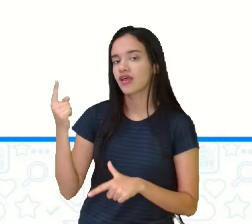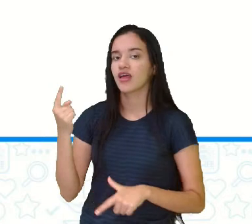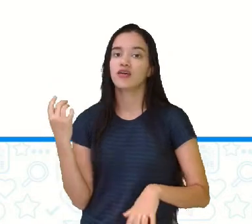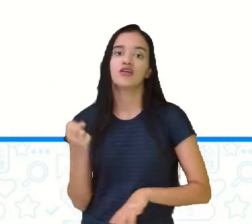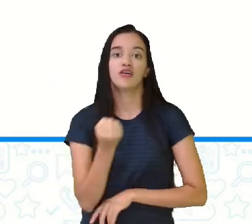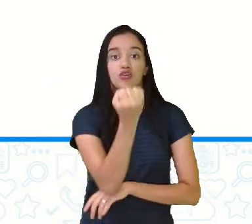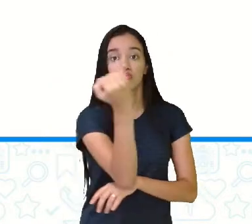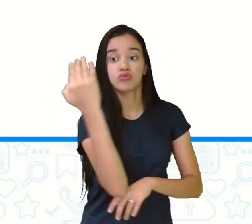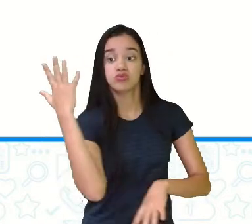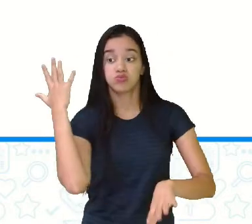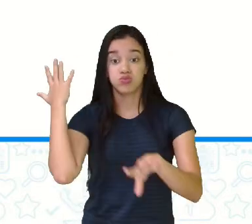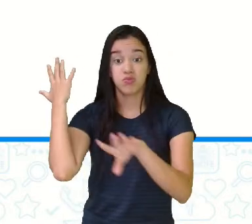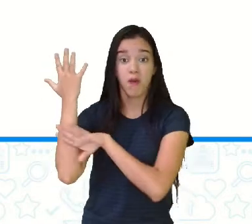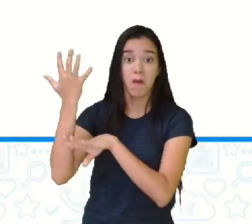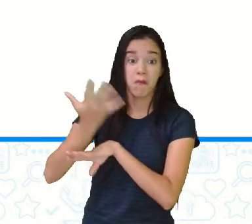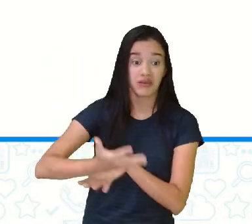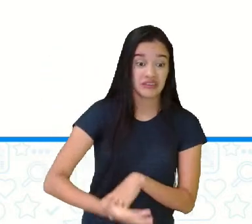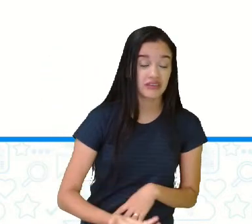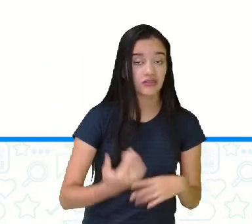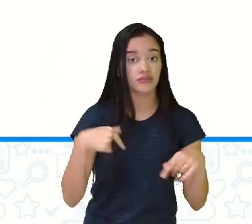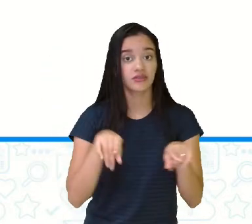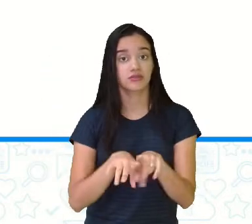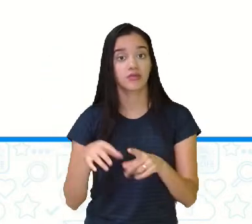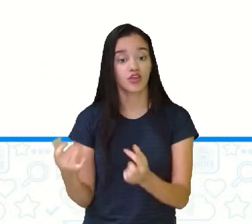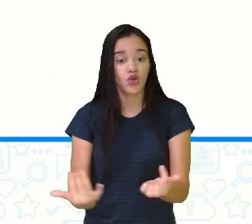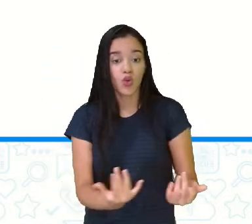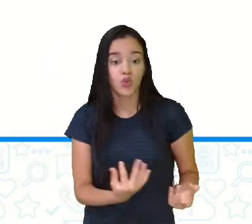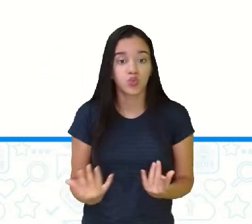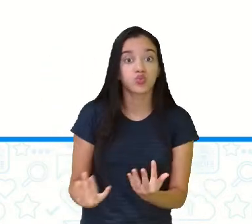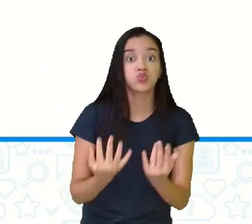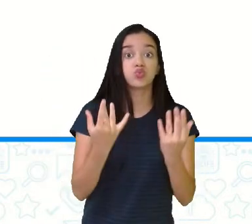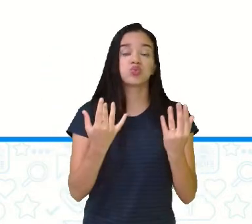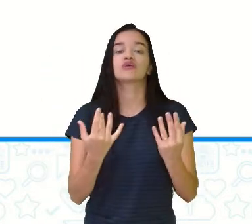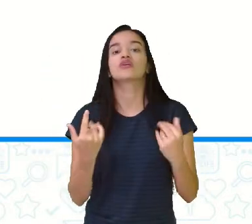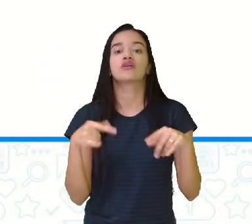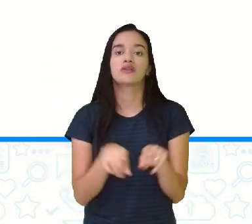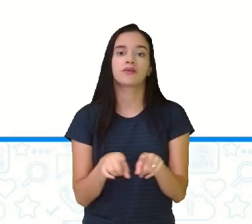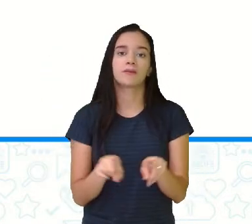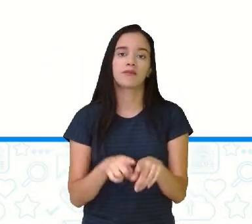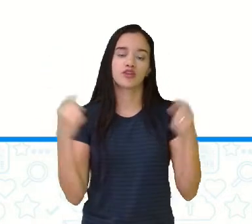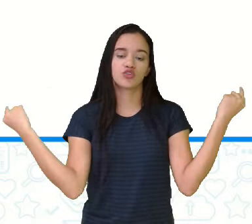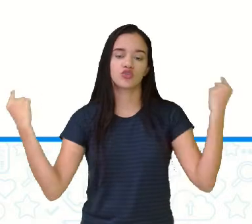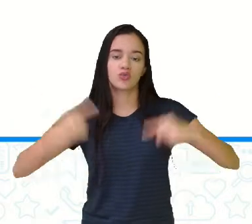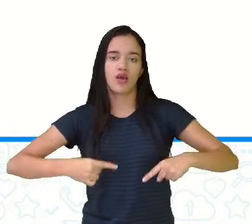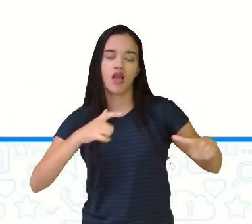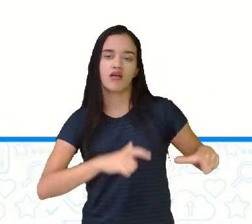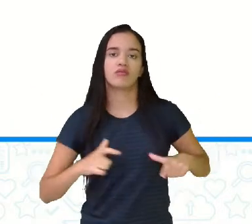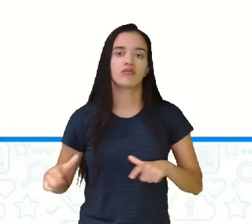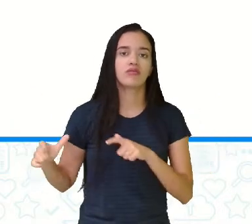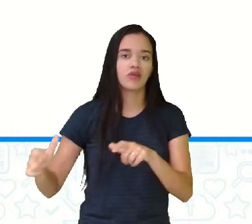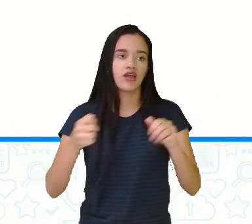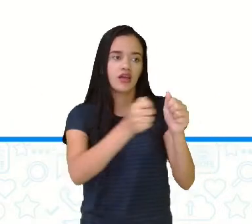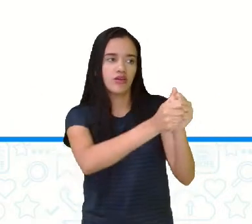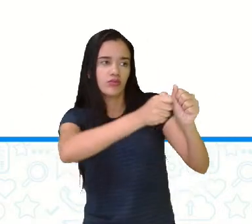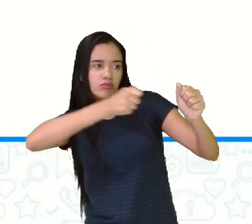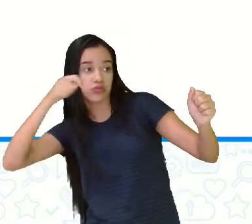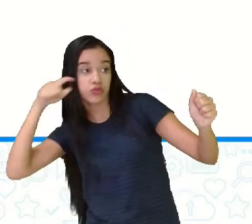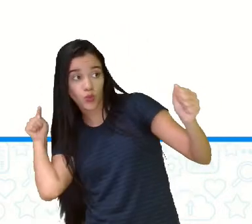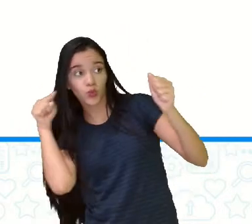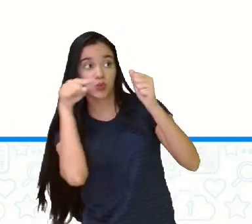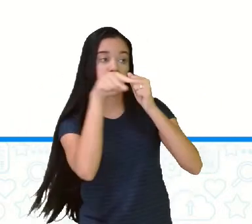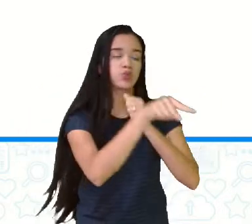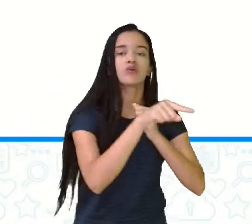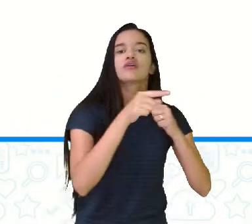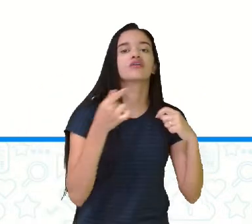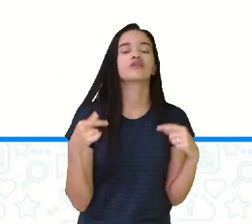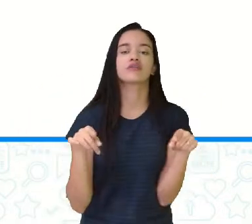desmatamento, queimadas, criação de pastos, disputa de terra, caça e pesca ilegal.